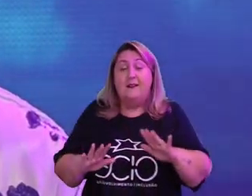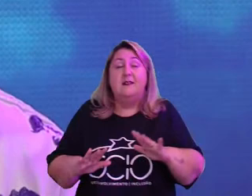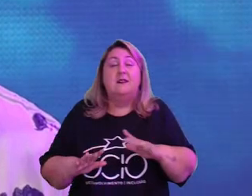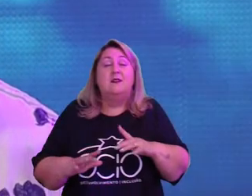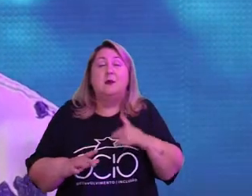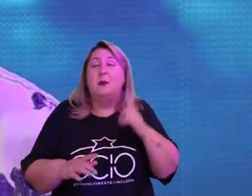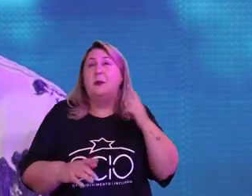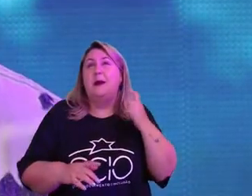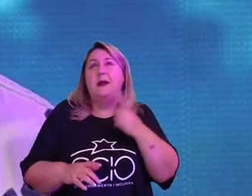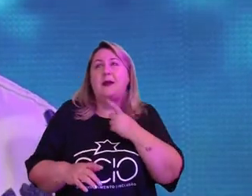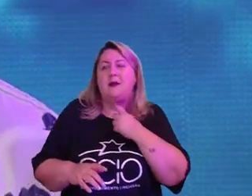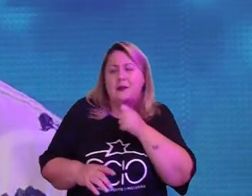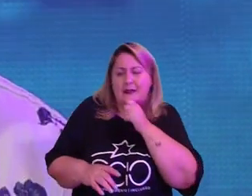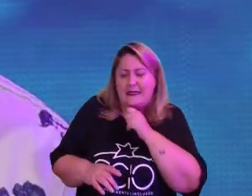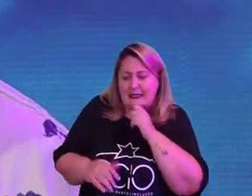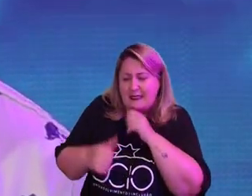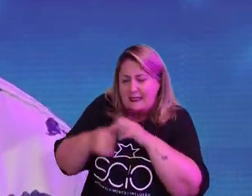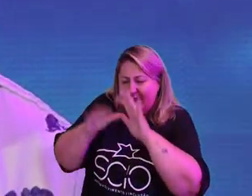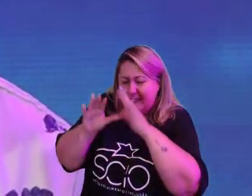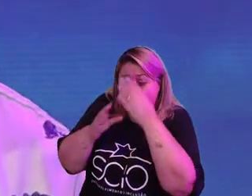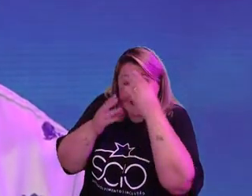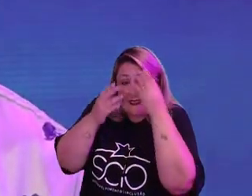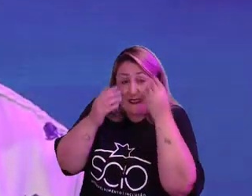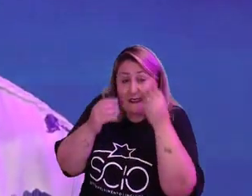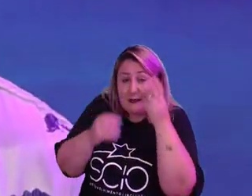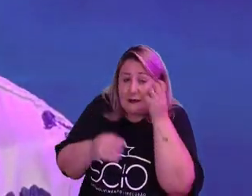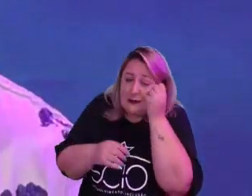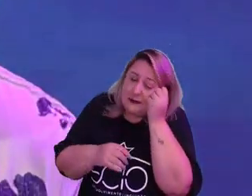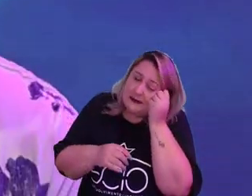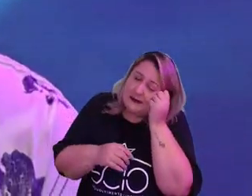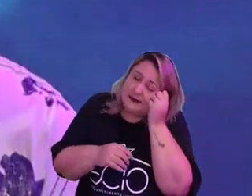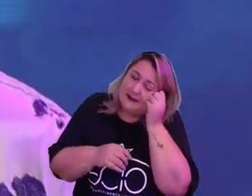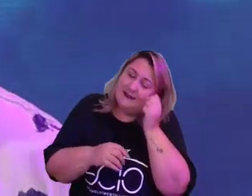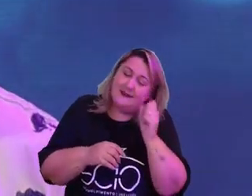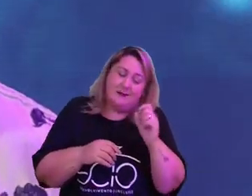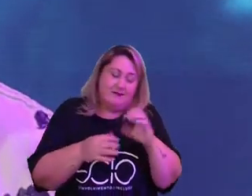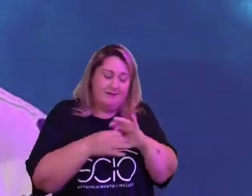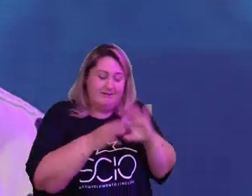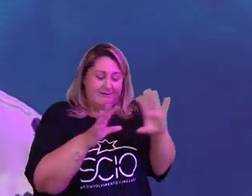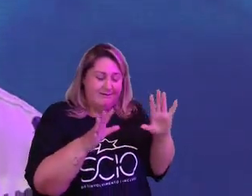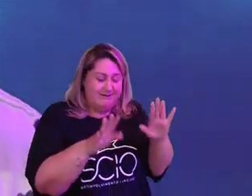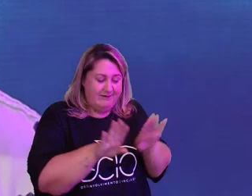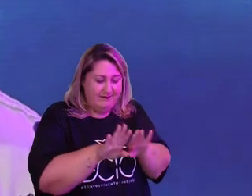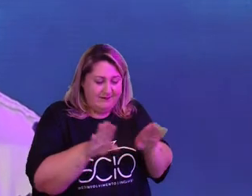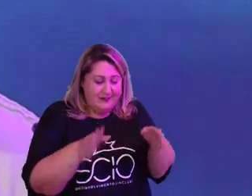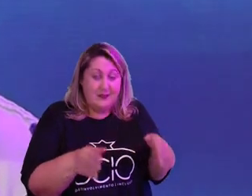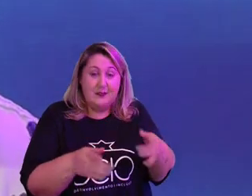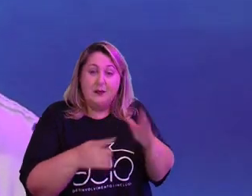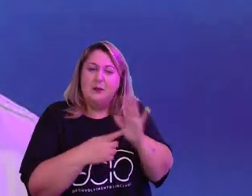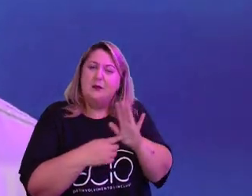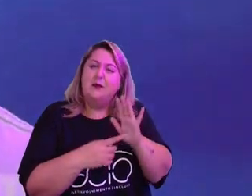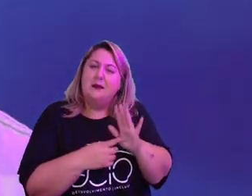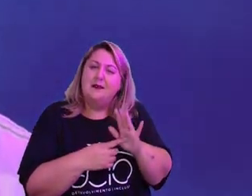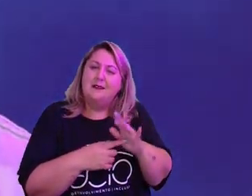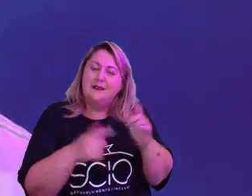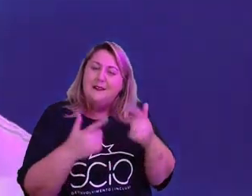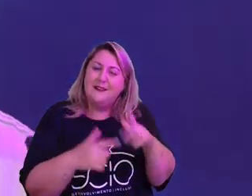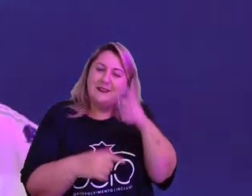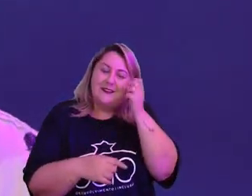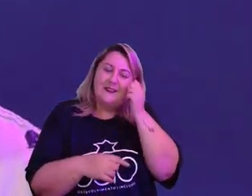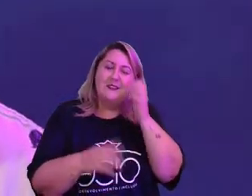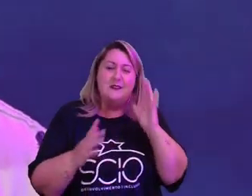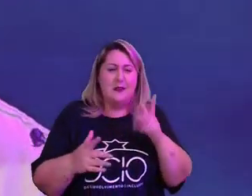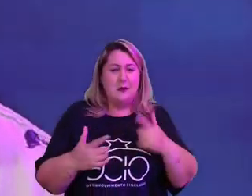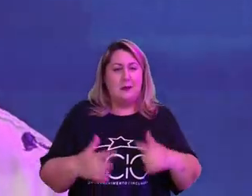Aquele restinho do perfume dela que ficou no frasco, sobre a penteadeira, mostrando que o